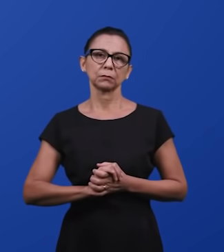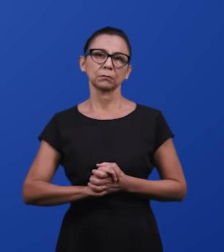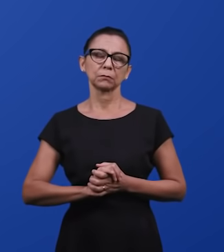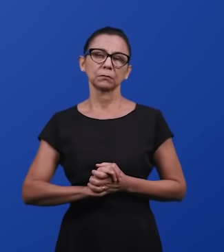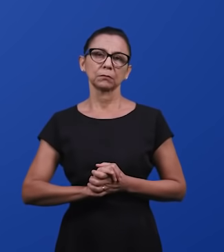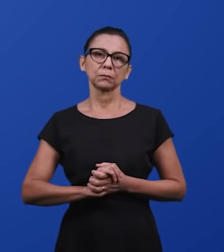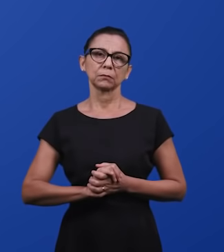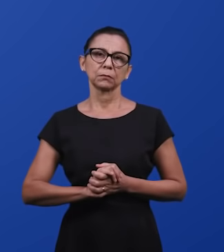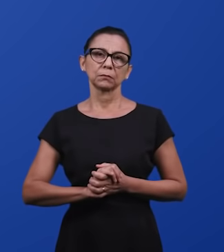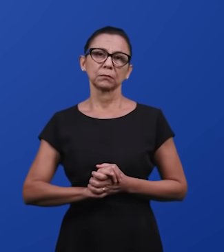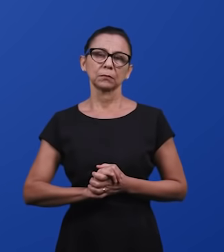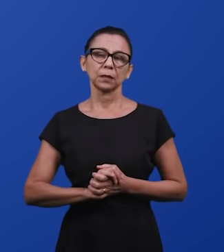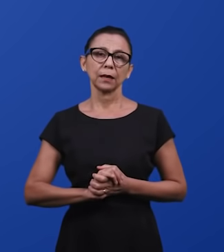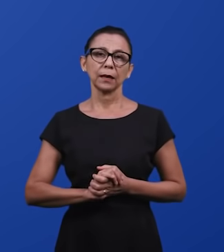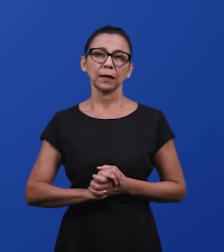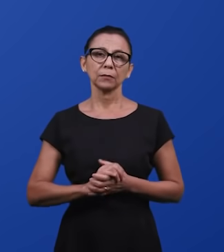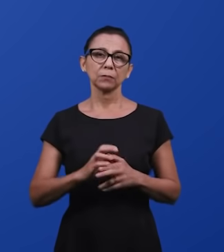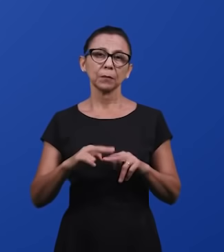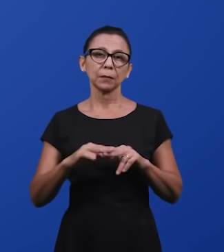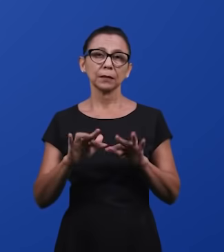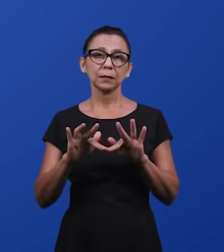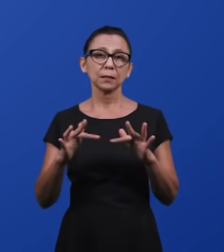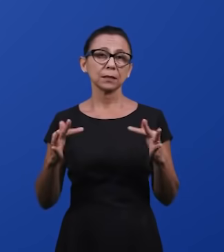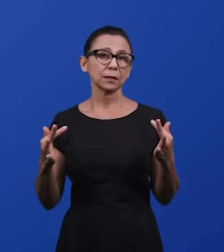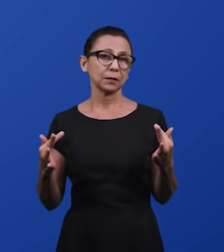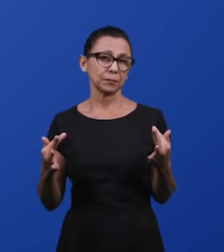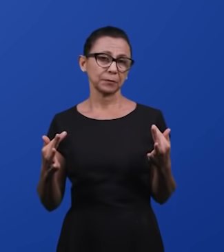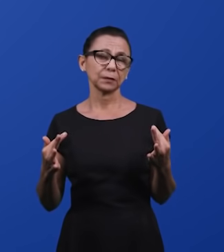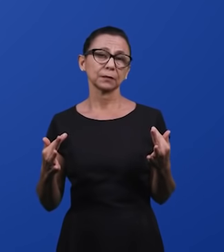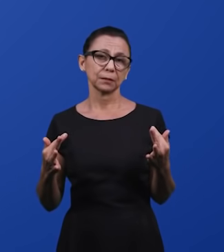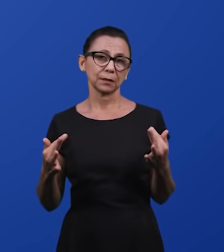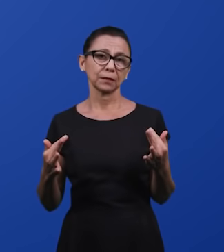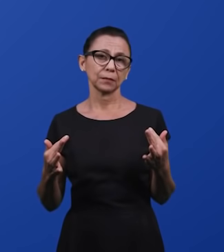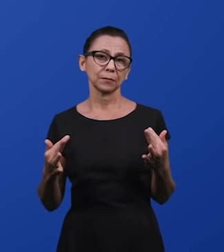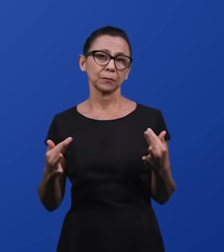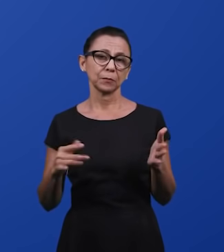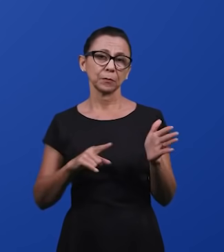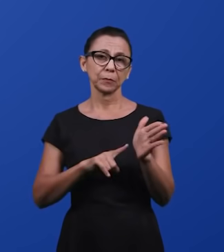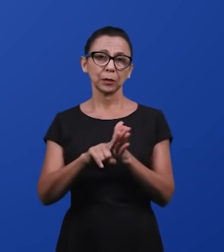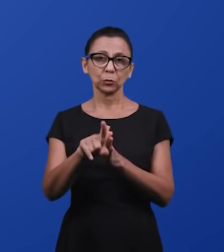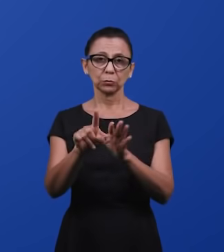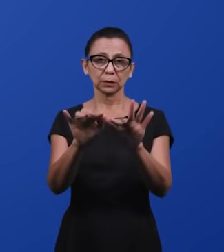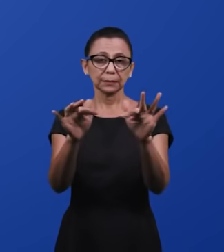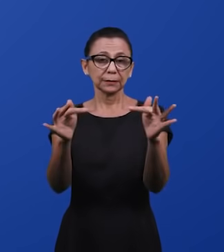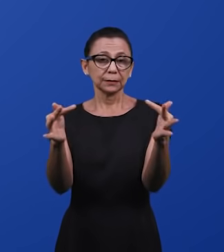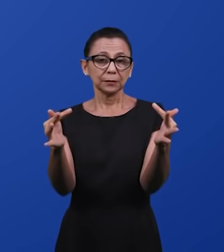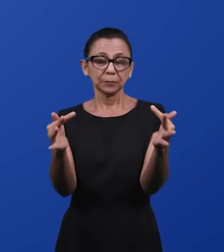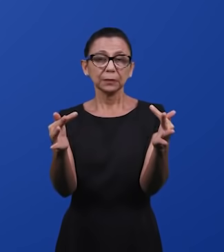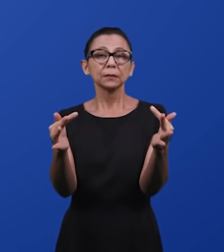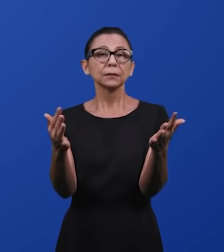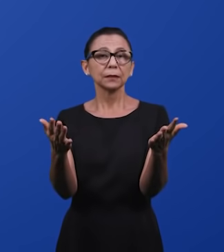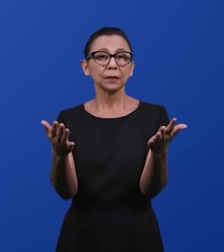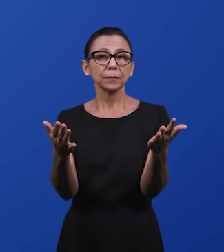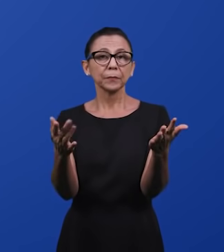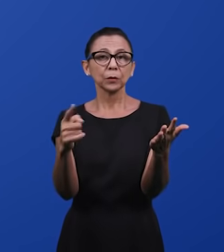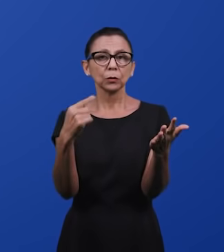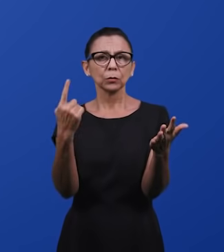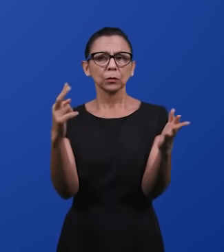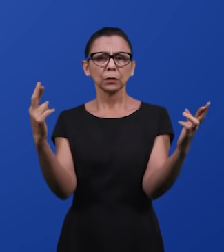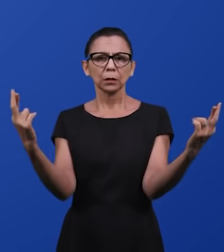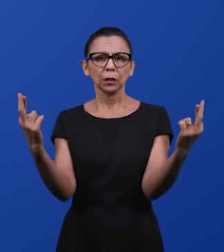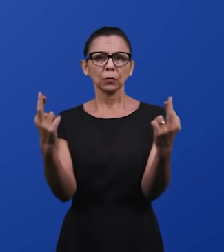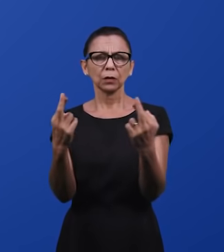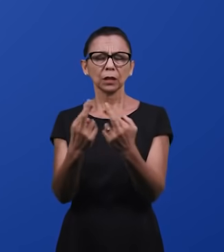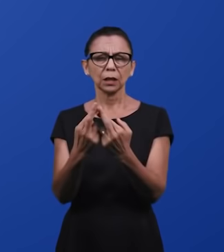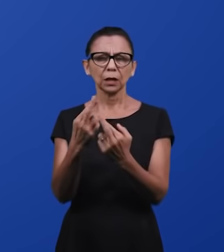irmãos, mediante a simplicidade, se podemos dizer assim, das perguntas que nos são colocadas. Mas quando